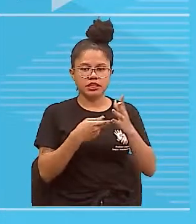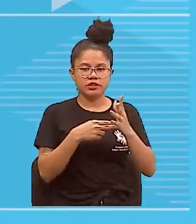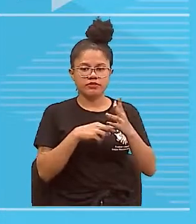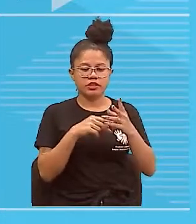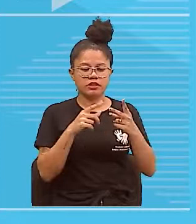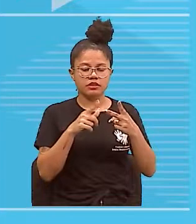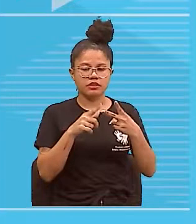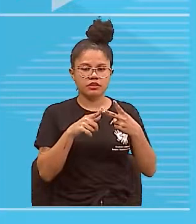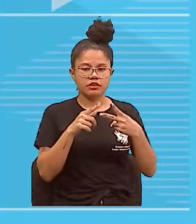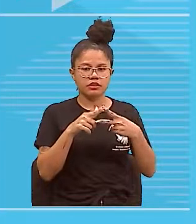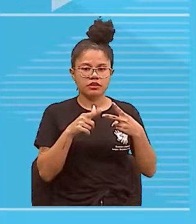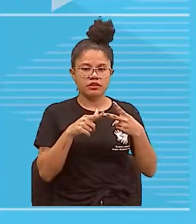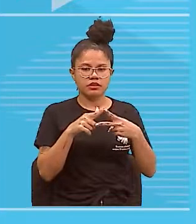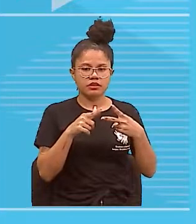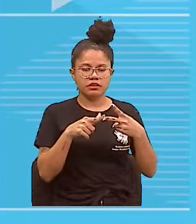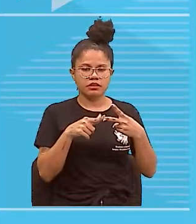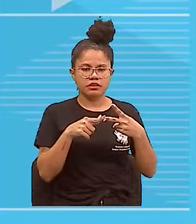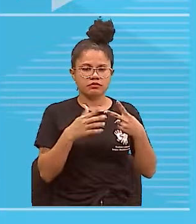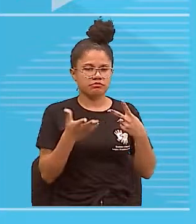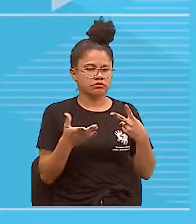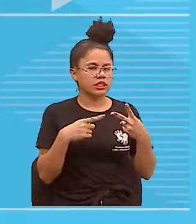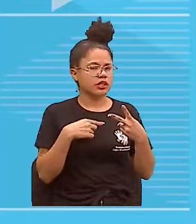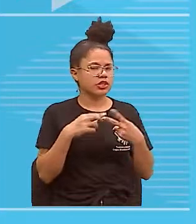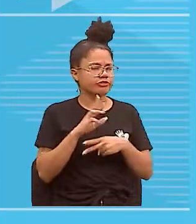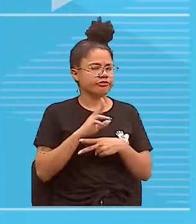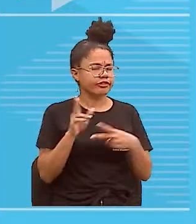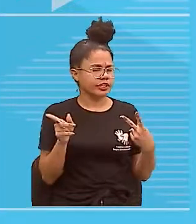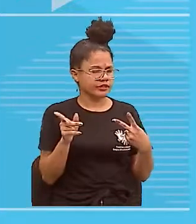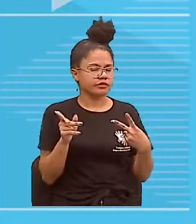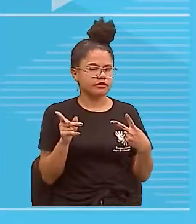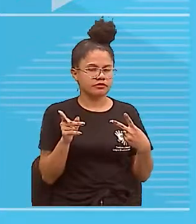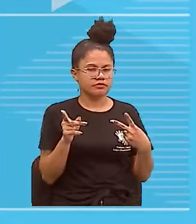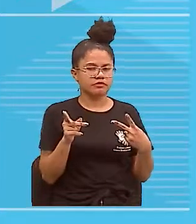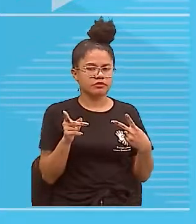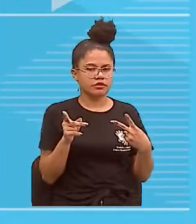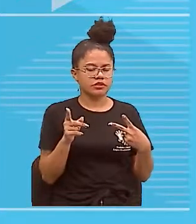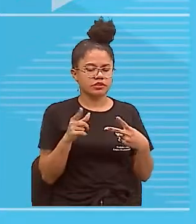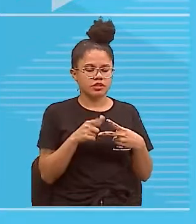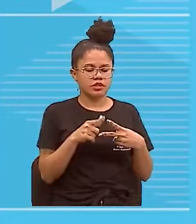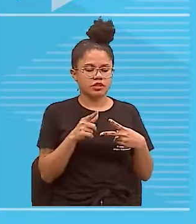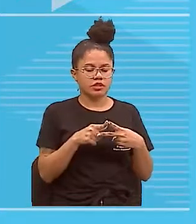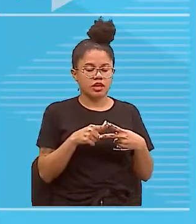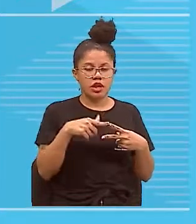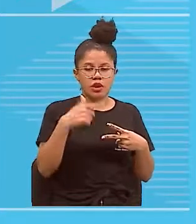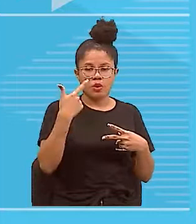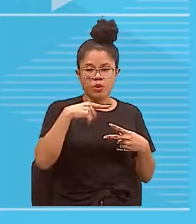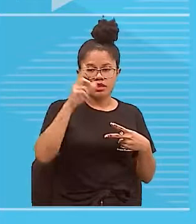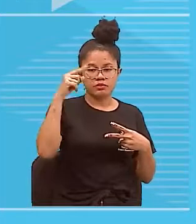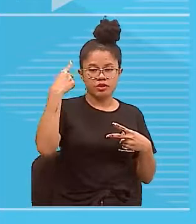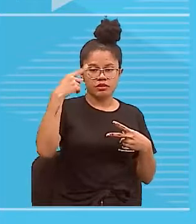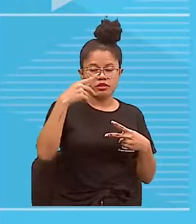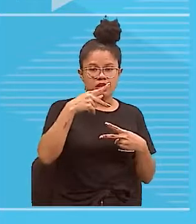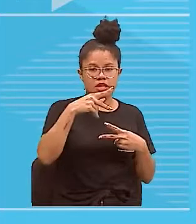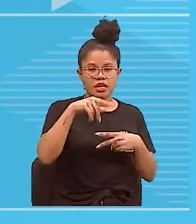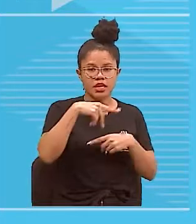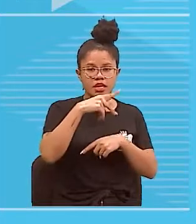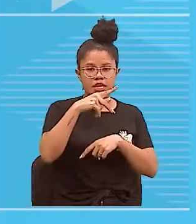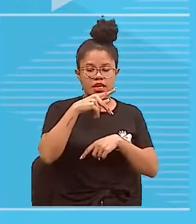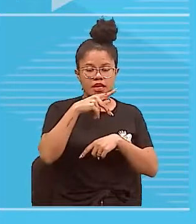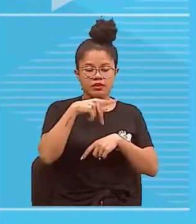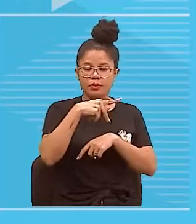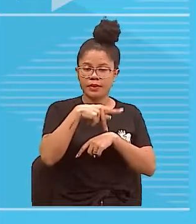Espanha né então tem uma diferença uma certa diferença entre o espanhol da Espanha e o espanhol da